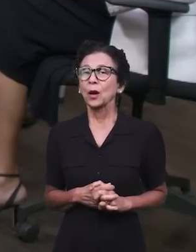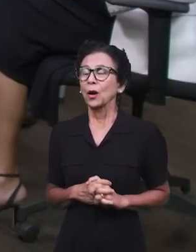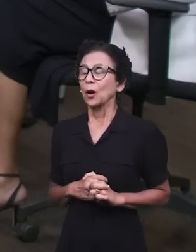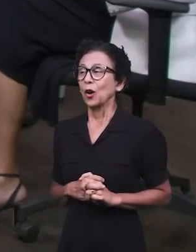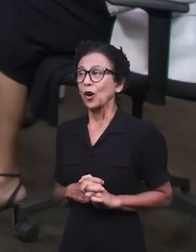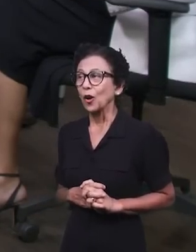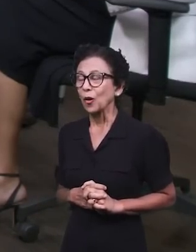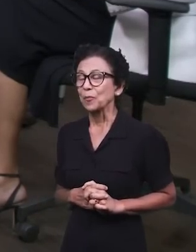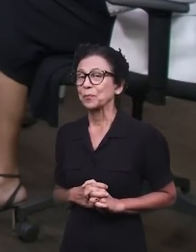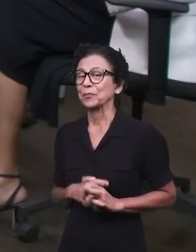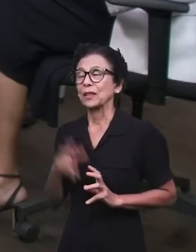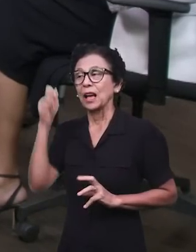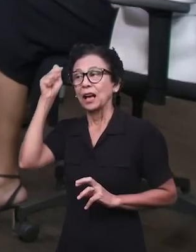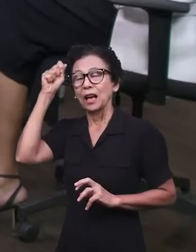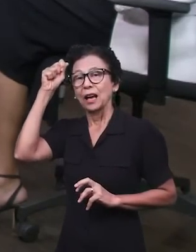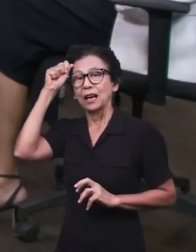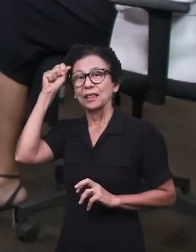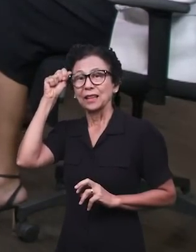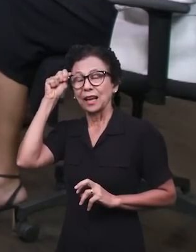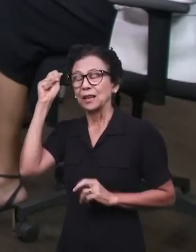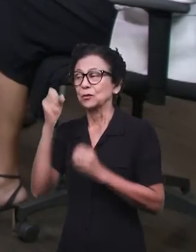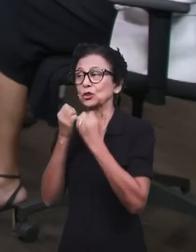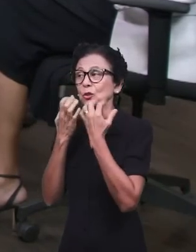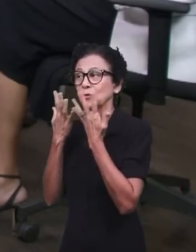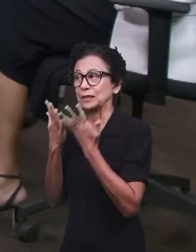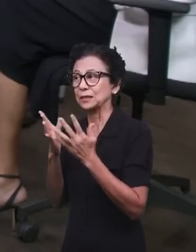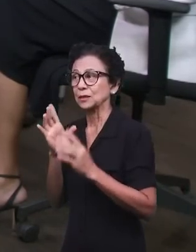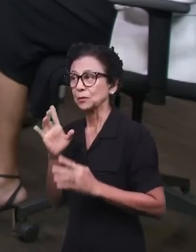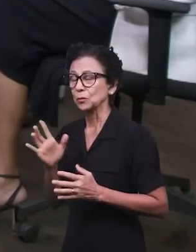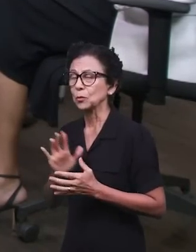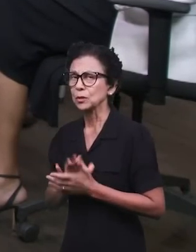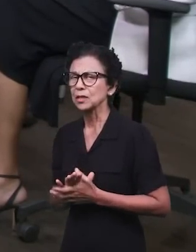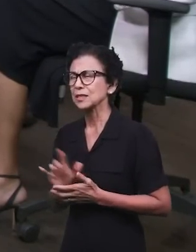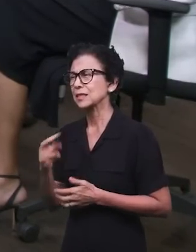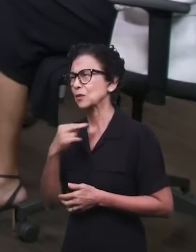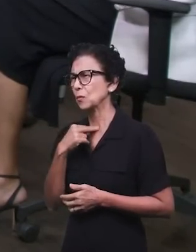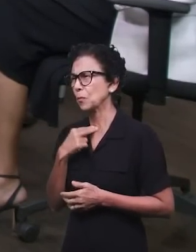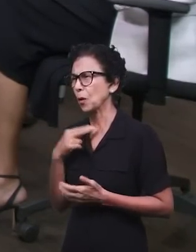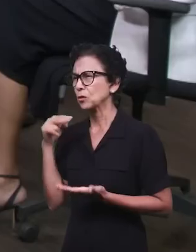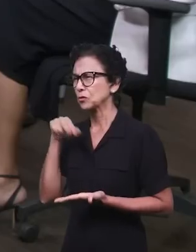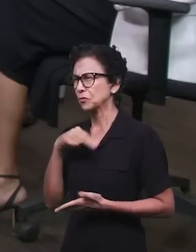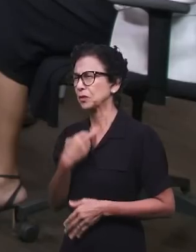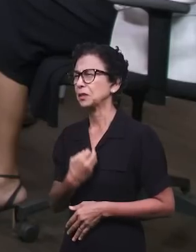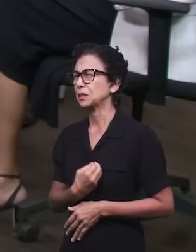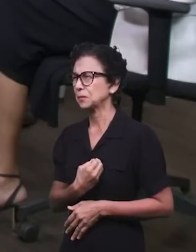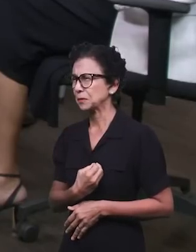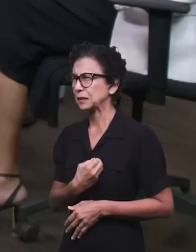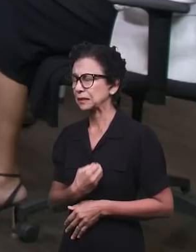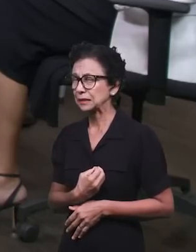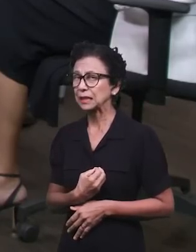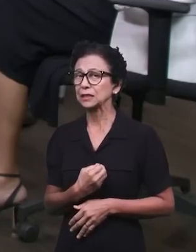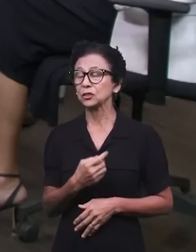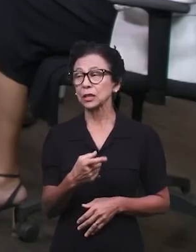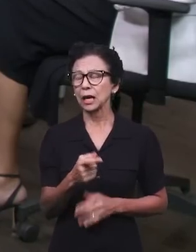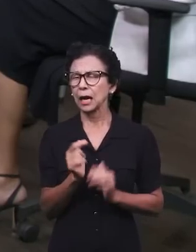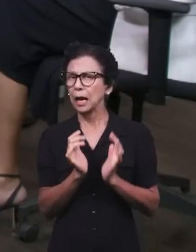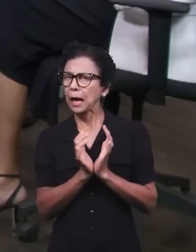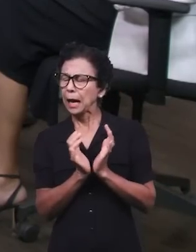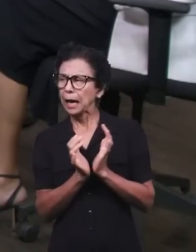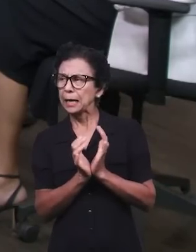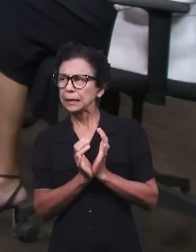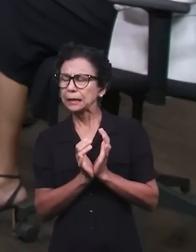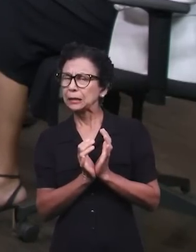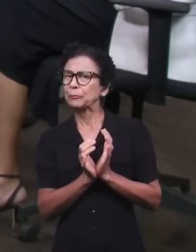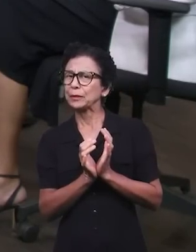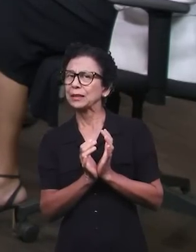uma coisa dos bastidores. Quando eventualmente você não pode estar presente, que um dos meninos da produção, dos jovens da produção, ele vai fazer, quem vai fazer